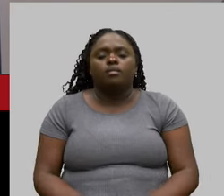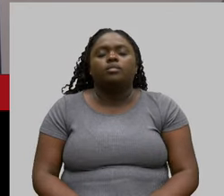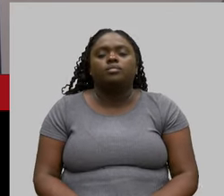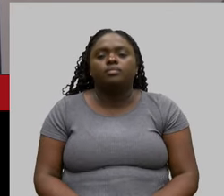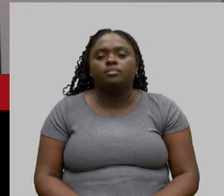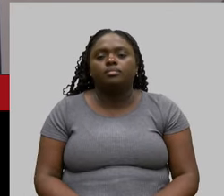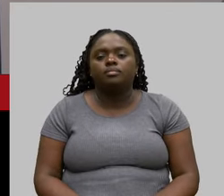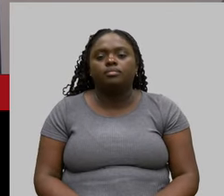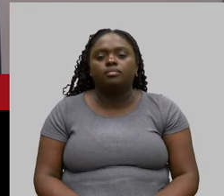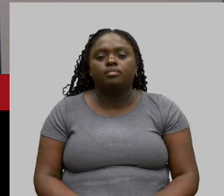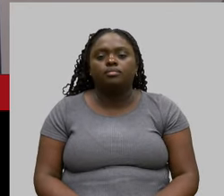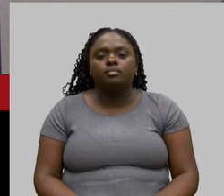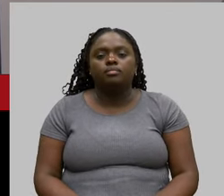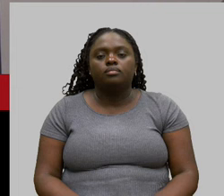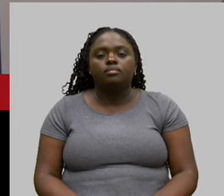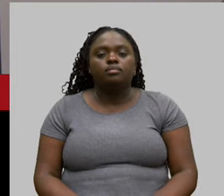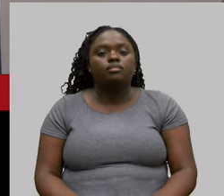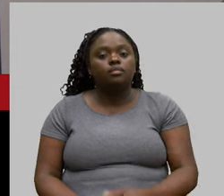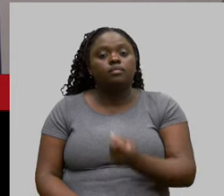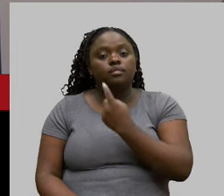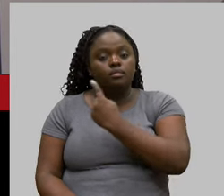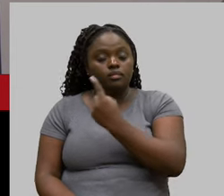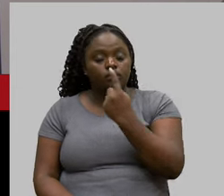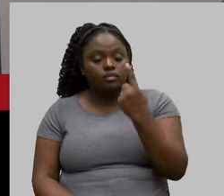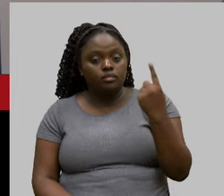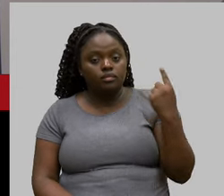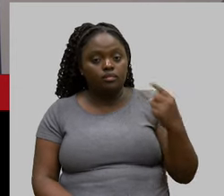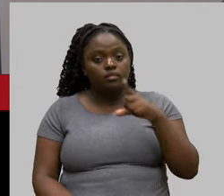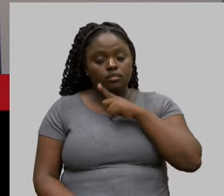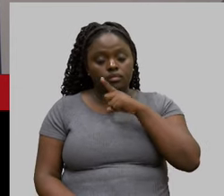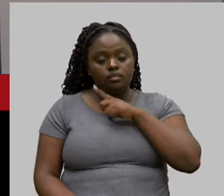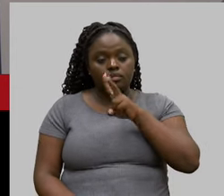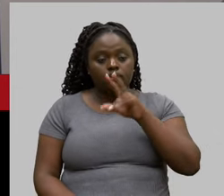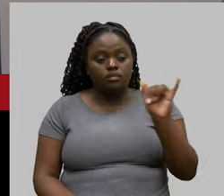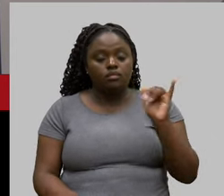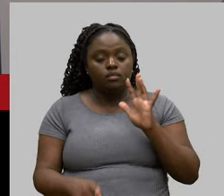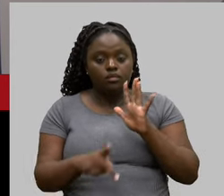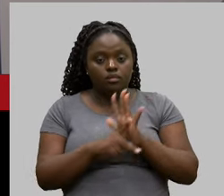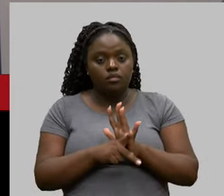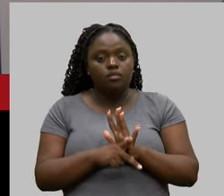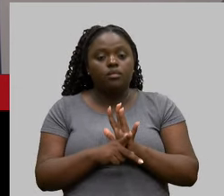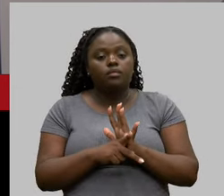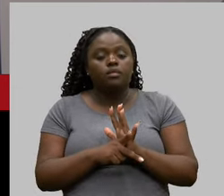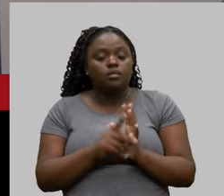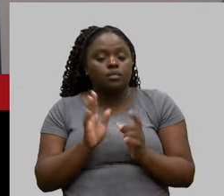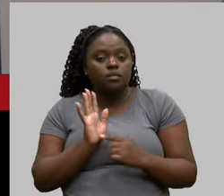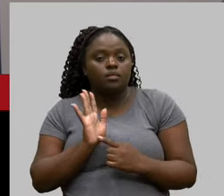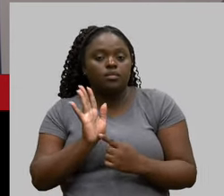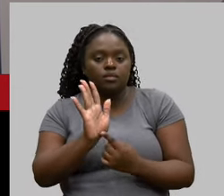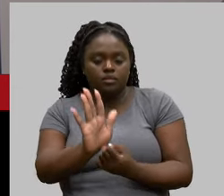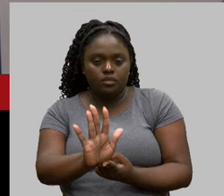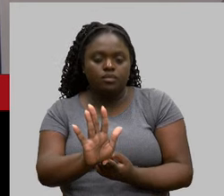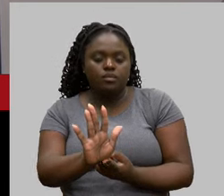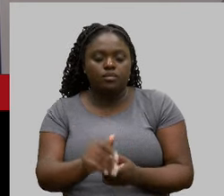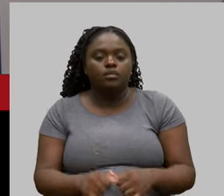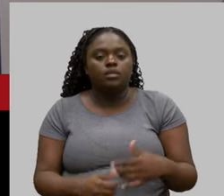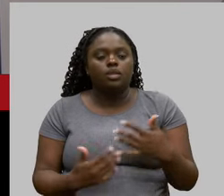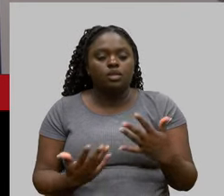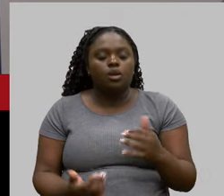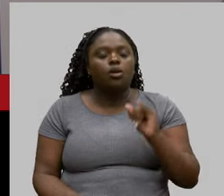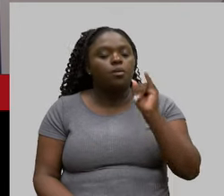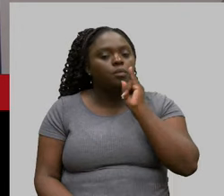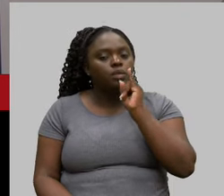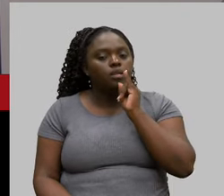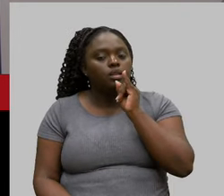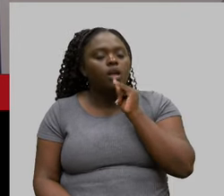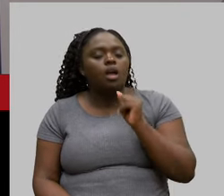cada regime de previdência terá a sua própria legislação então quando alguém chegar assim